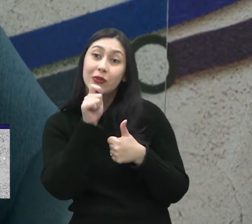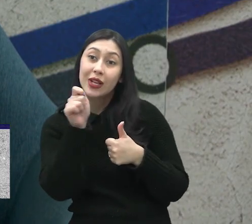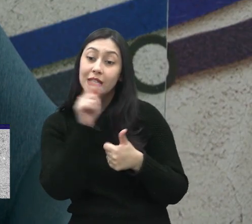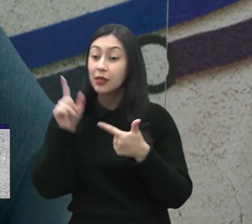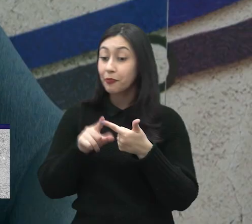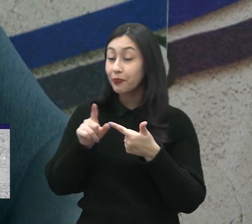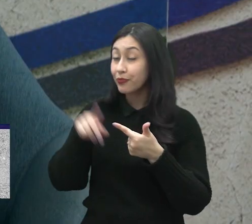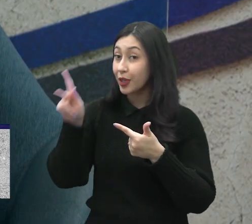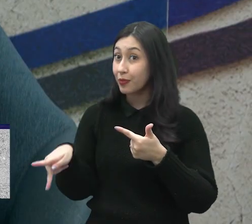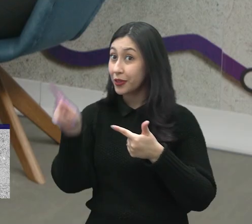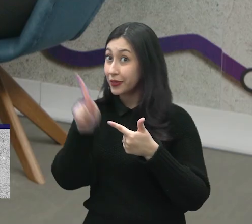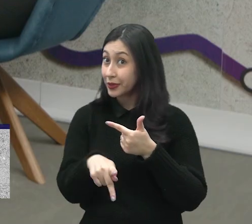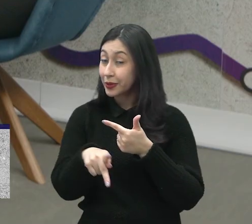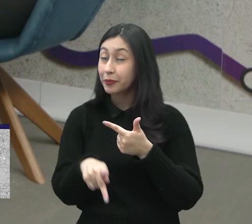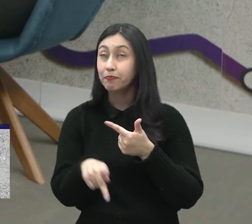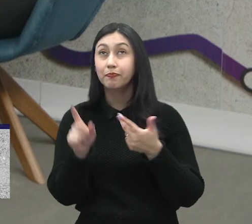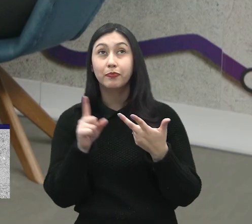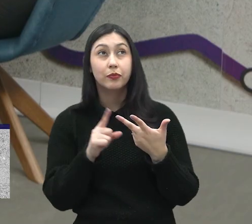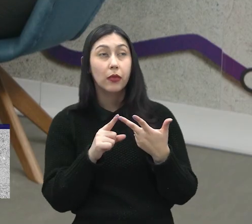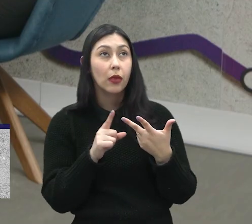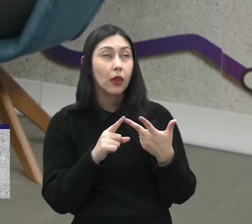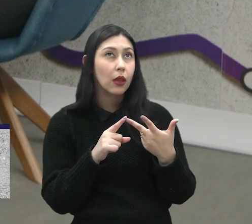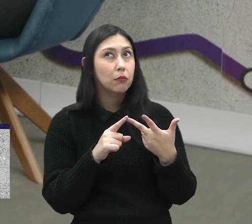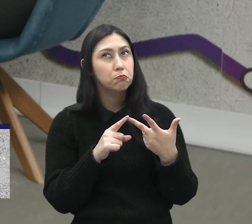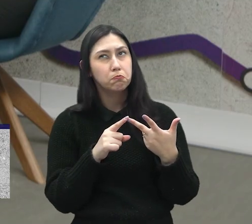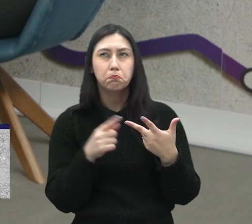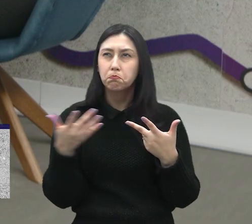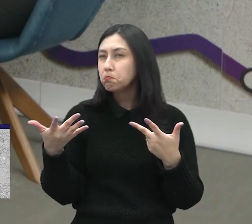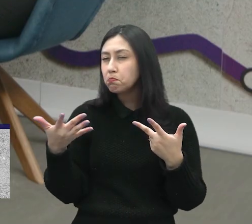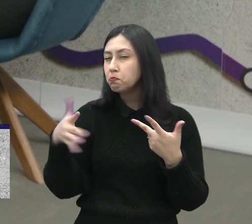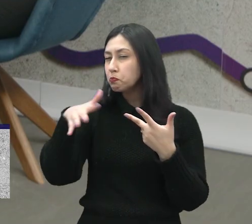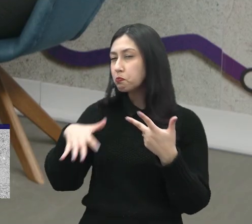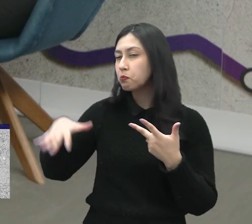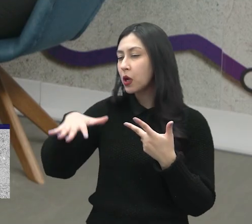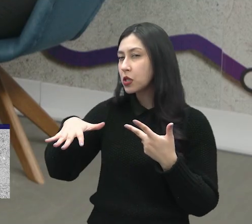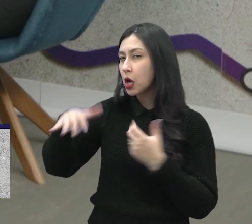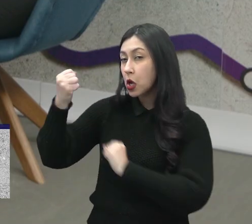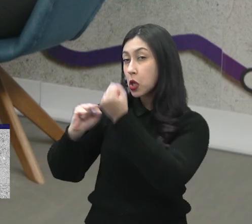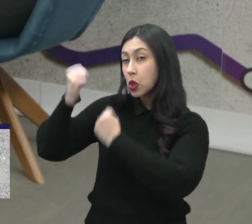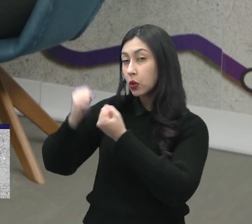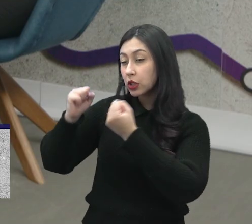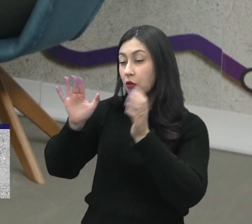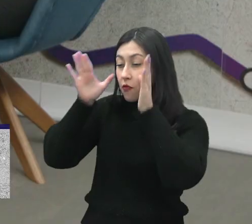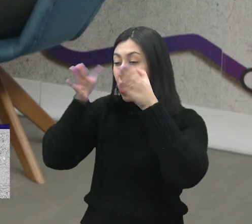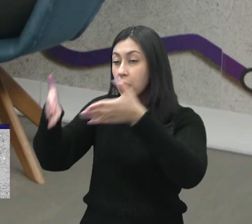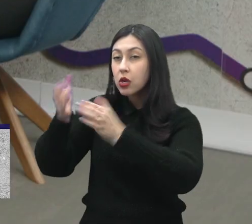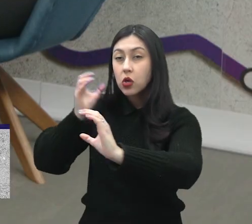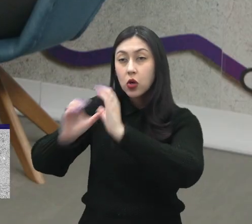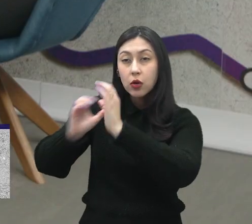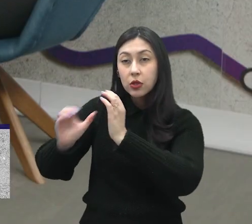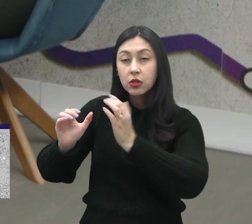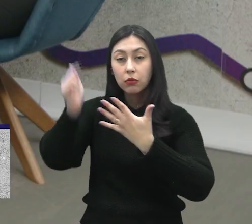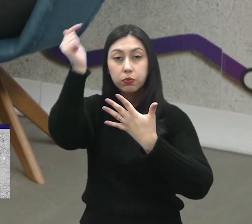ser professora, eu posso trabalhar com alguma coisa dentro de uma indústria que envolva isso. A gente tem